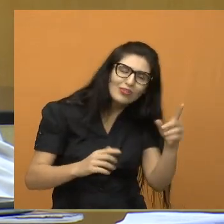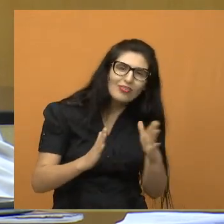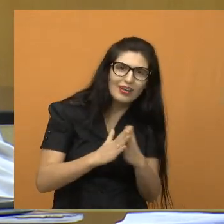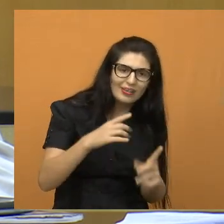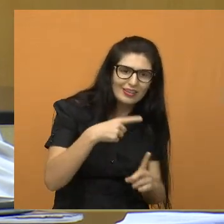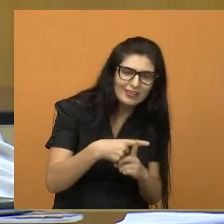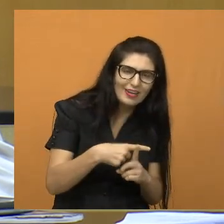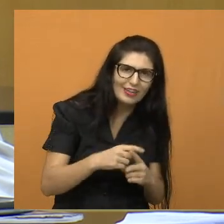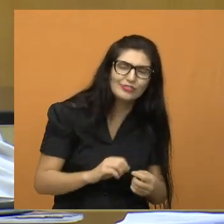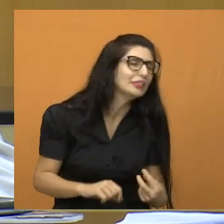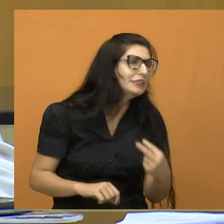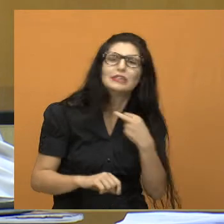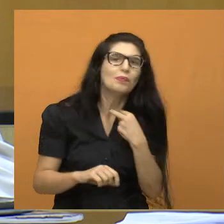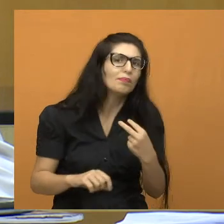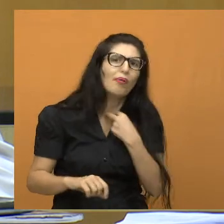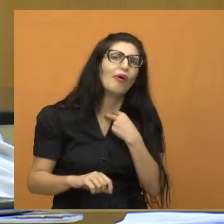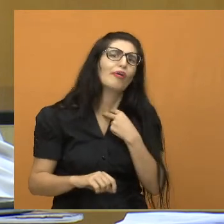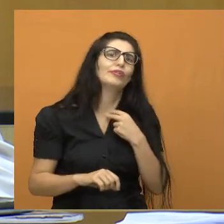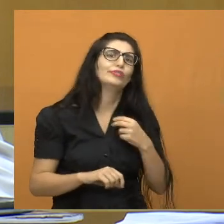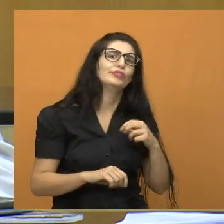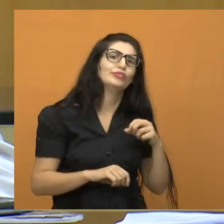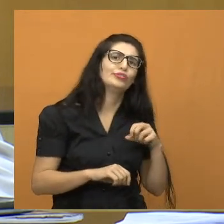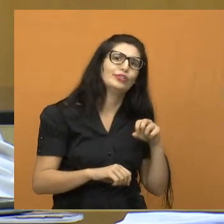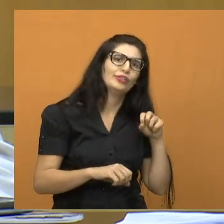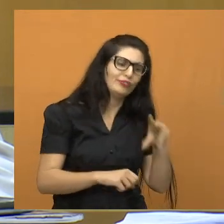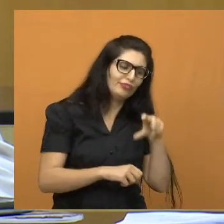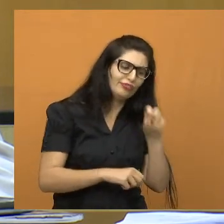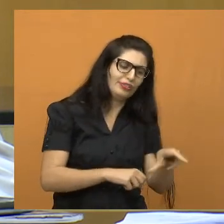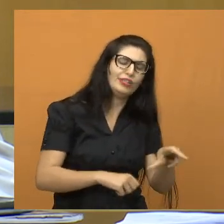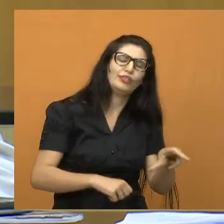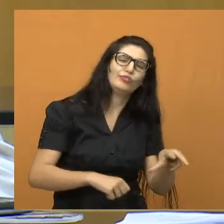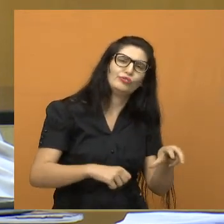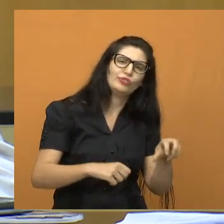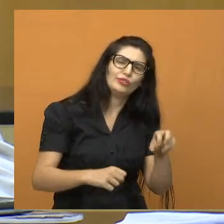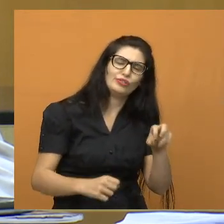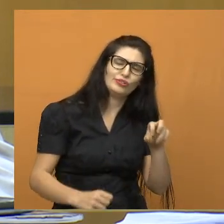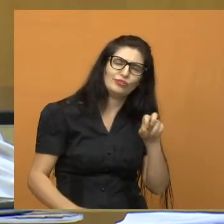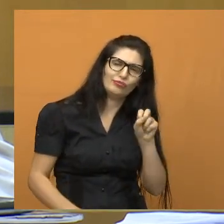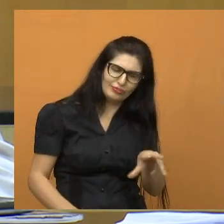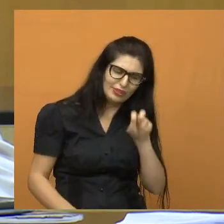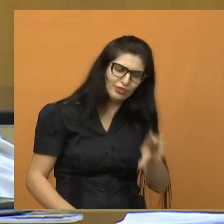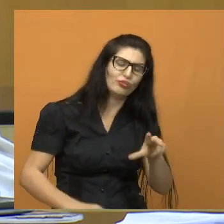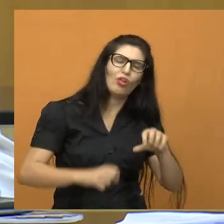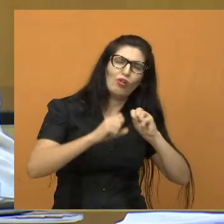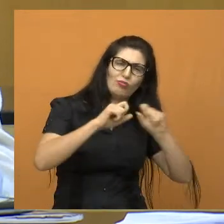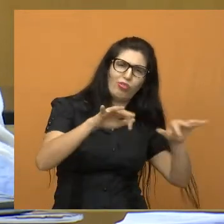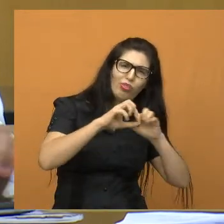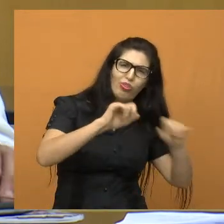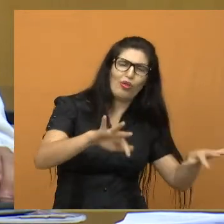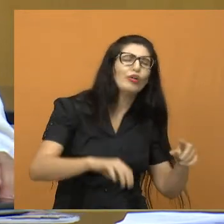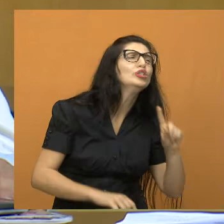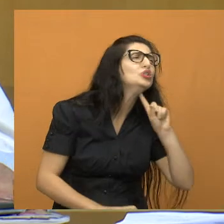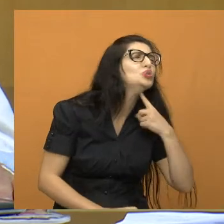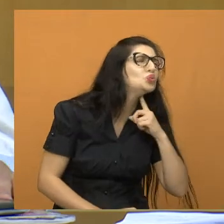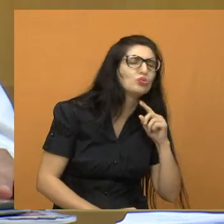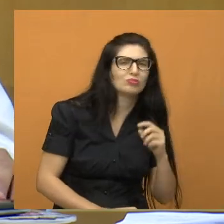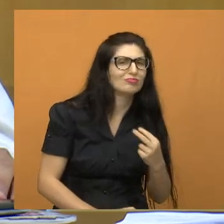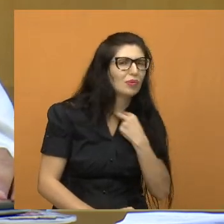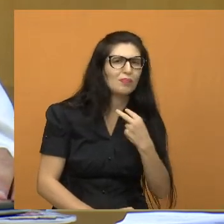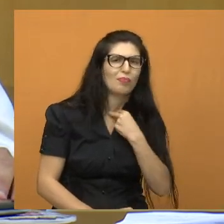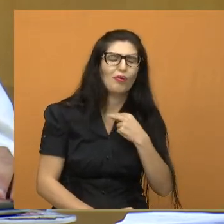sujeira e transmite doença. Então, eu deixo aqui um caminho também, né? A gente conseguir perceber as coisas